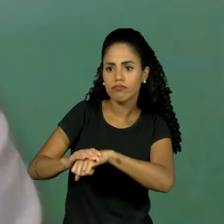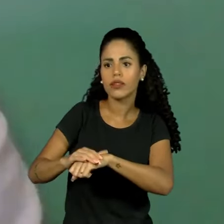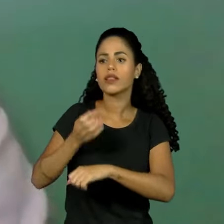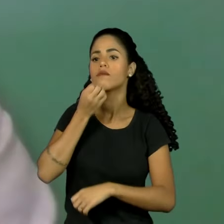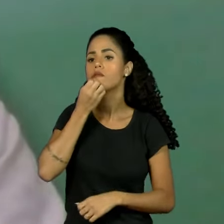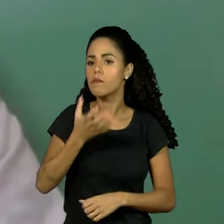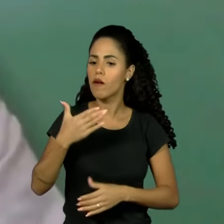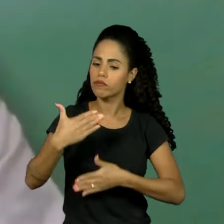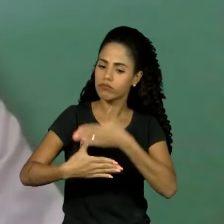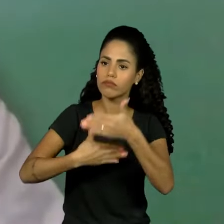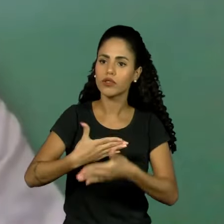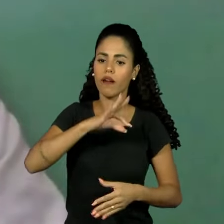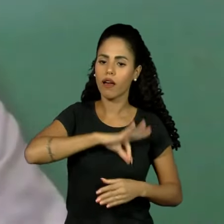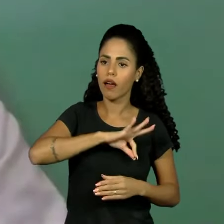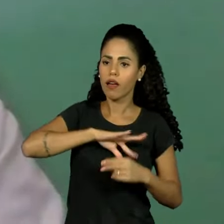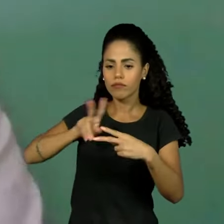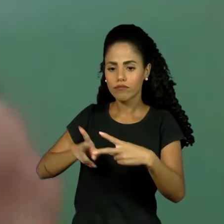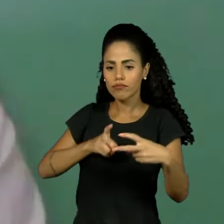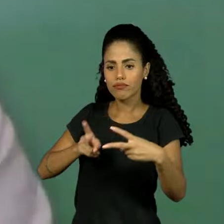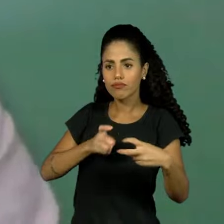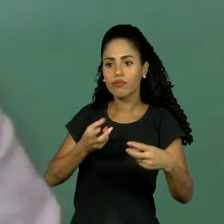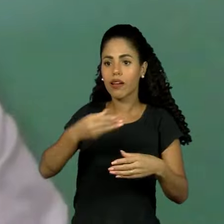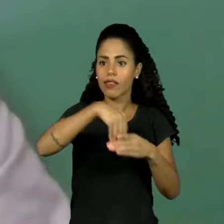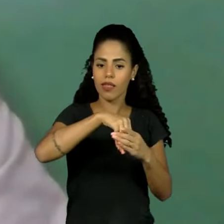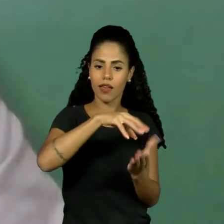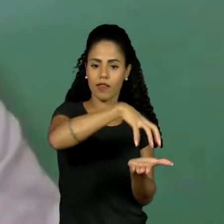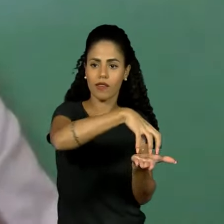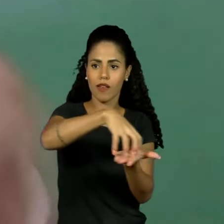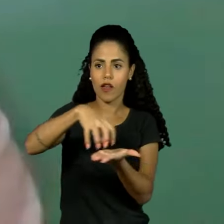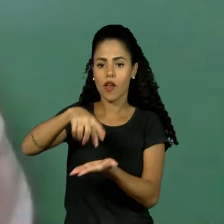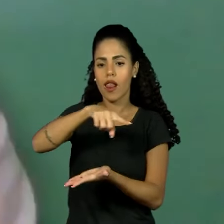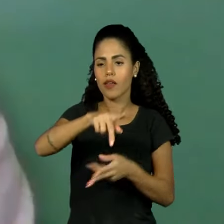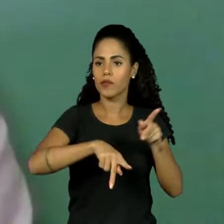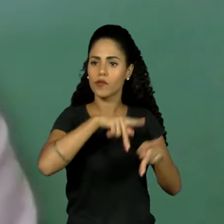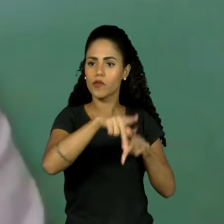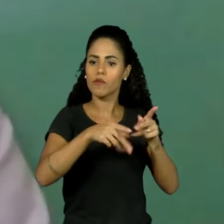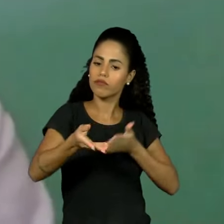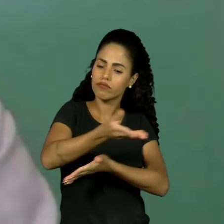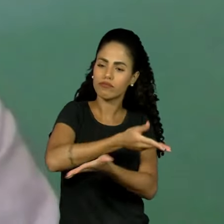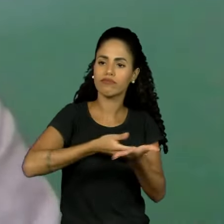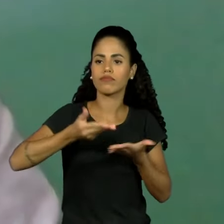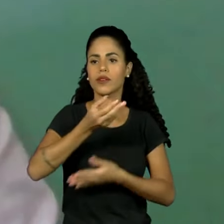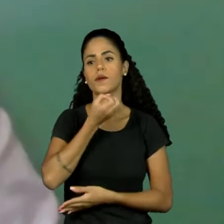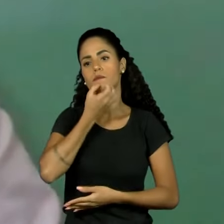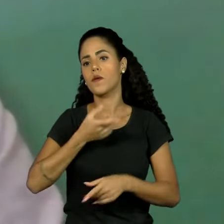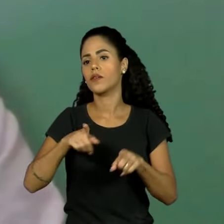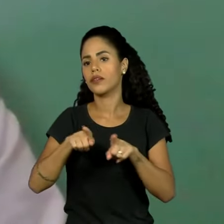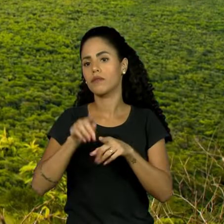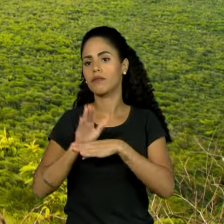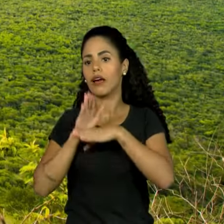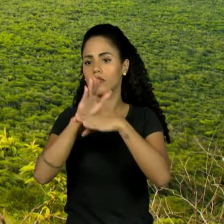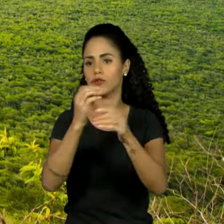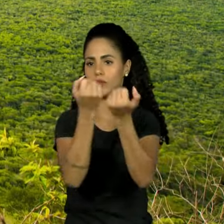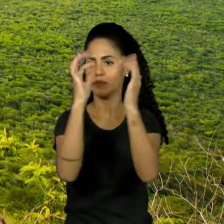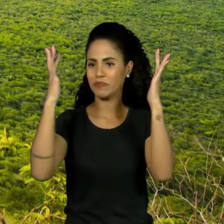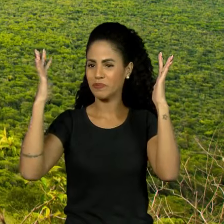vai gerando renda dentro da comunidade, dando opções de uma convivência mais harmônica e, ao mesmo tempo, gerando